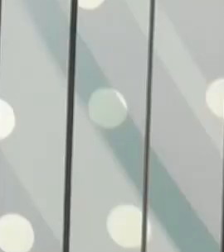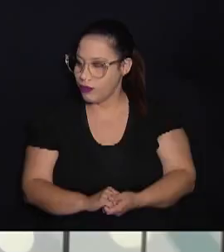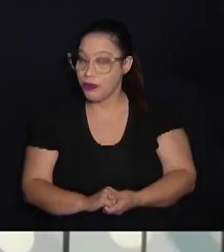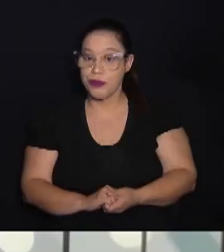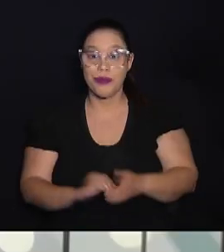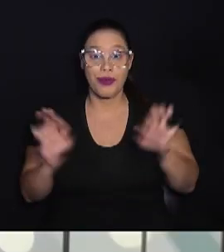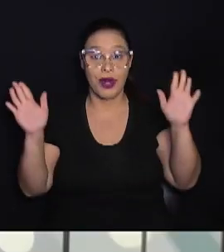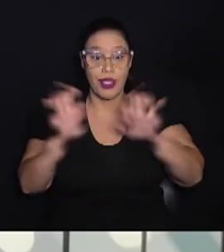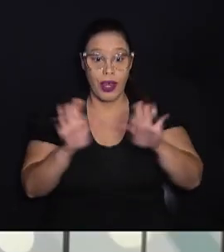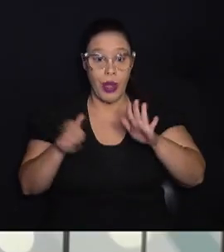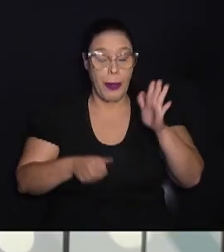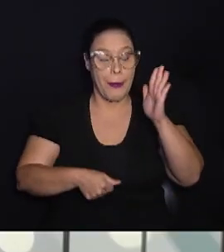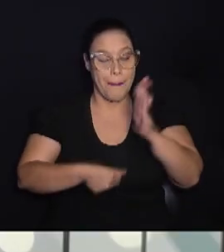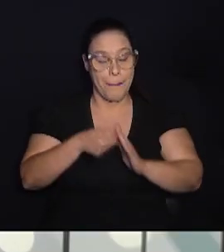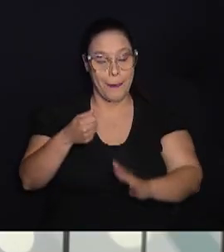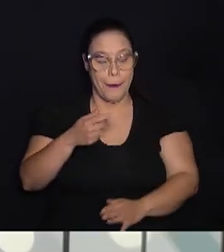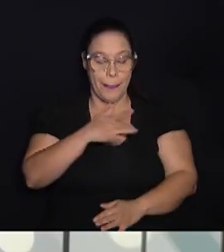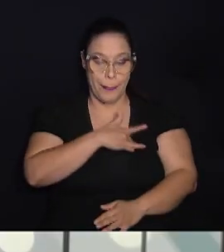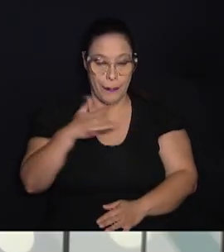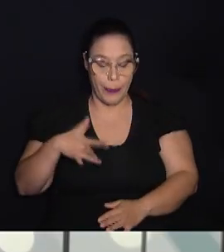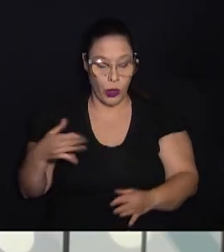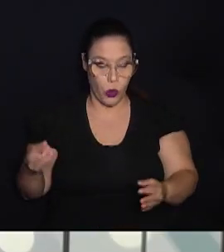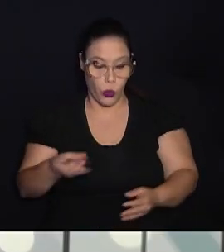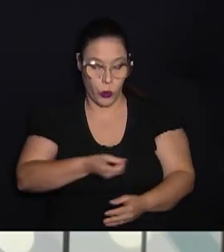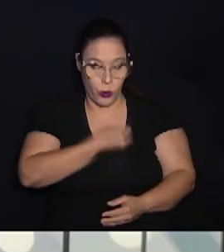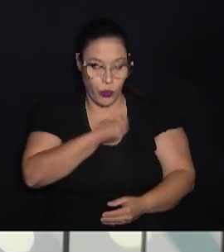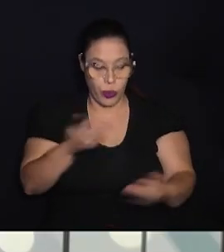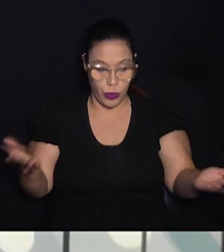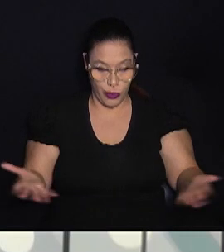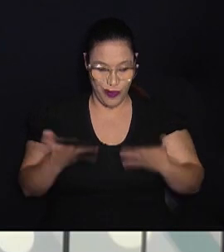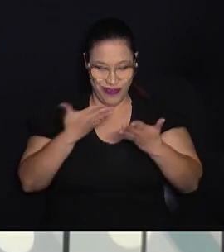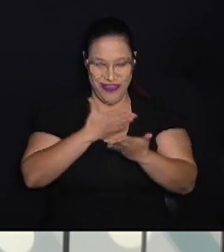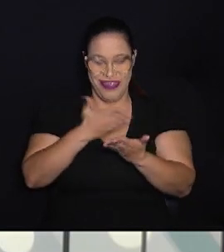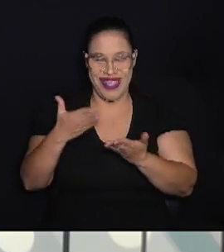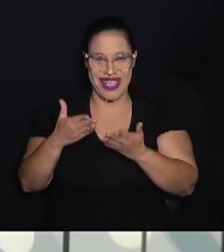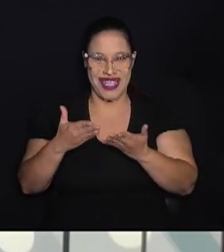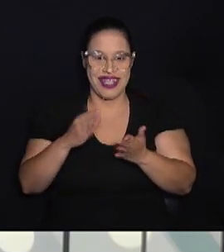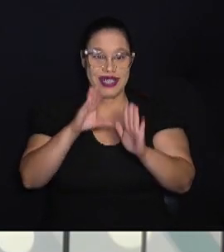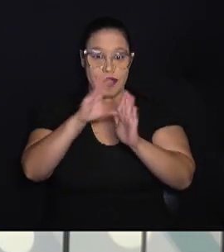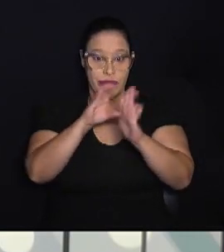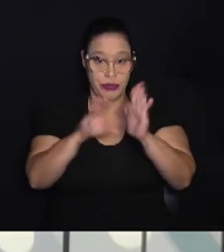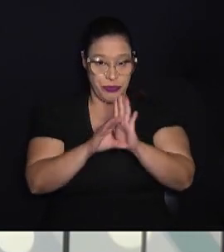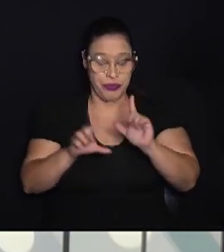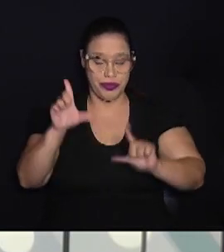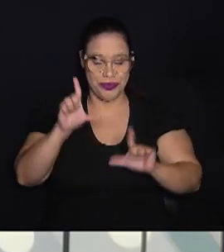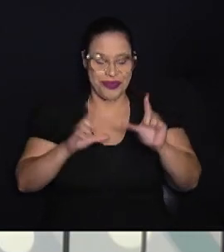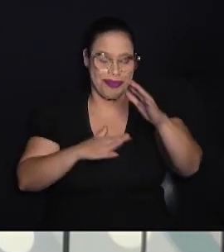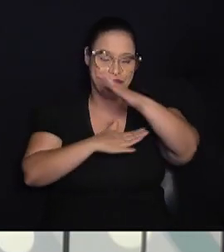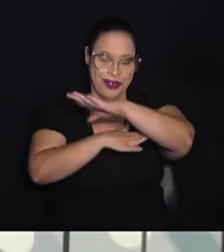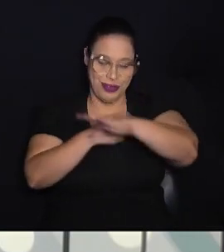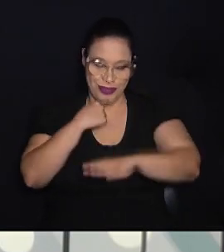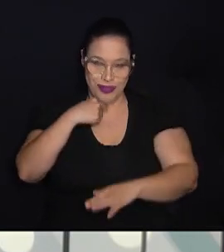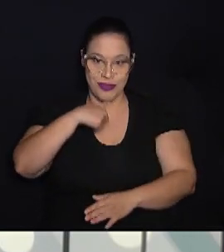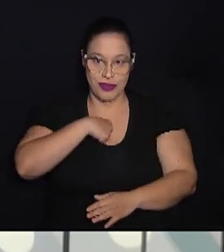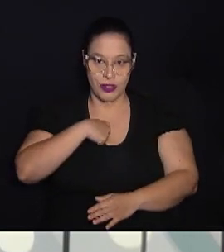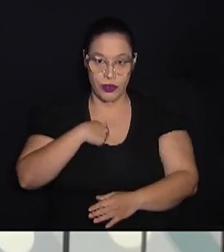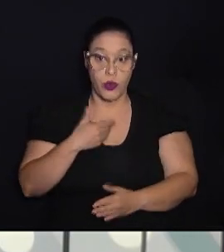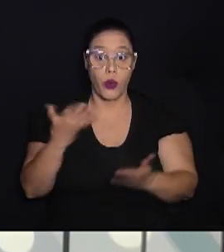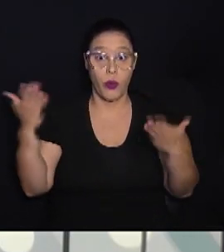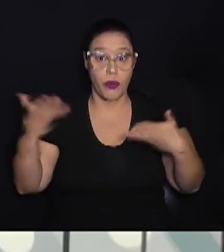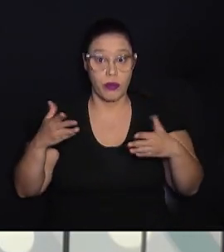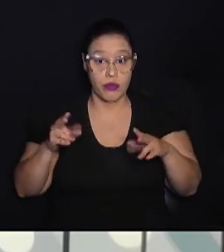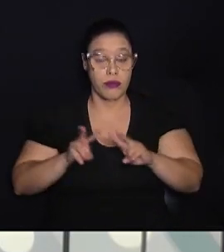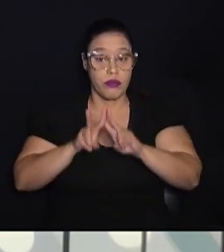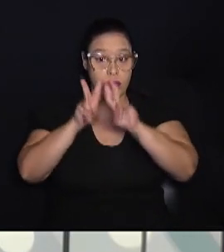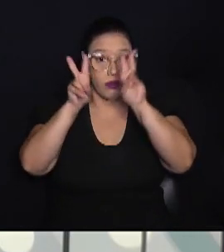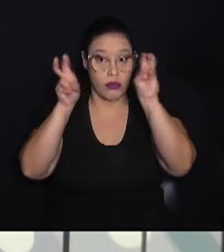Olá pessoal, mais um Saúde é Vida começando para você aqui na programação da TV Câmara Campinas. E hoje nós vamos